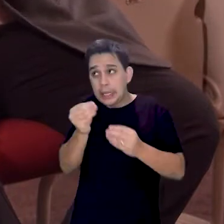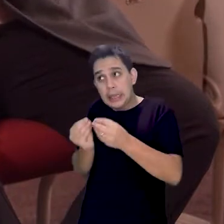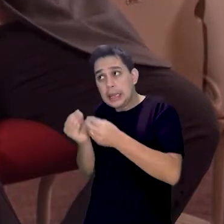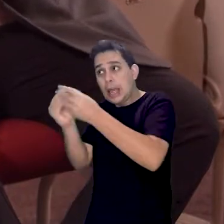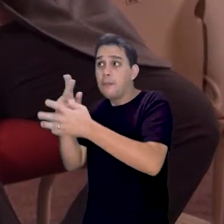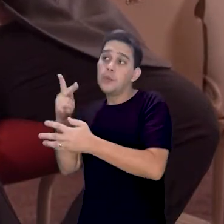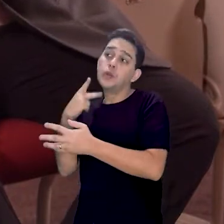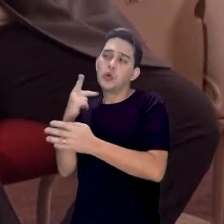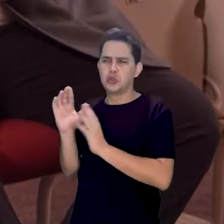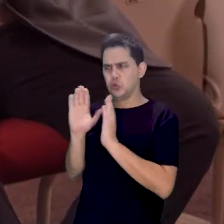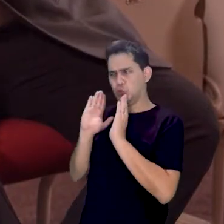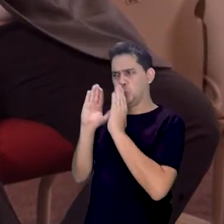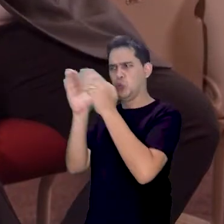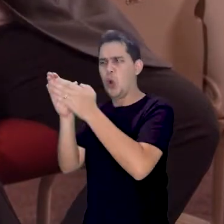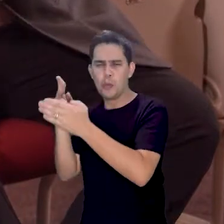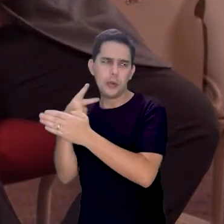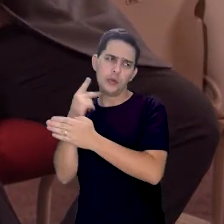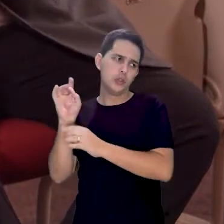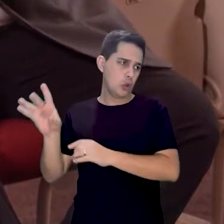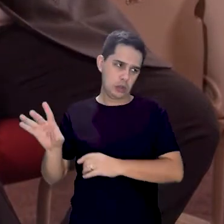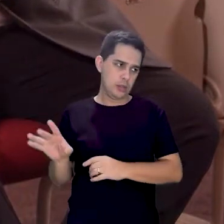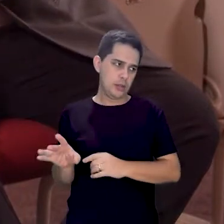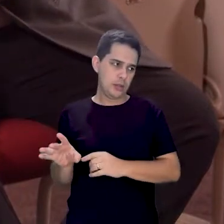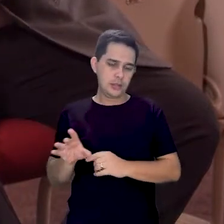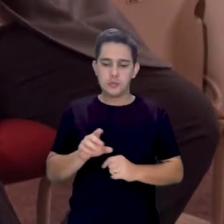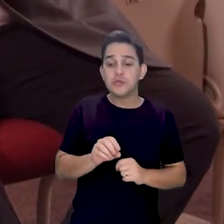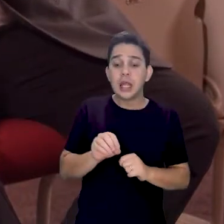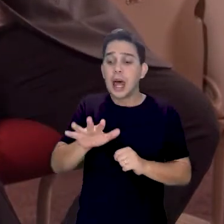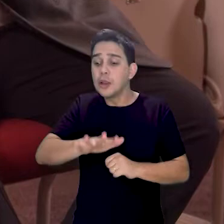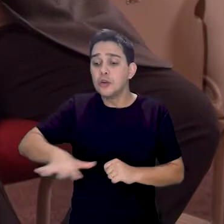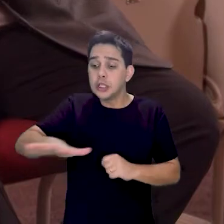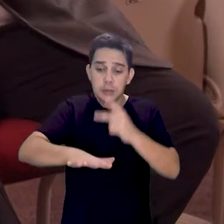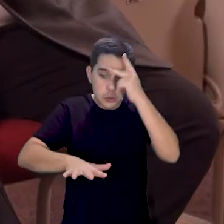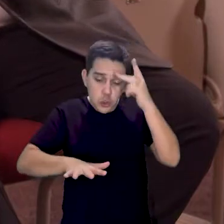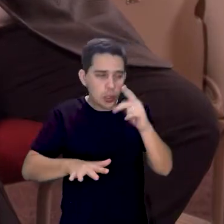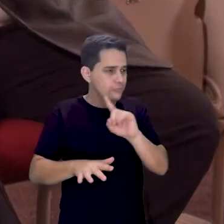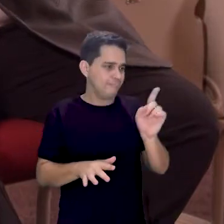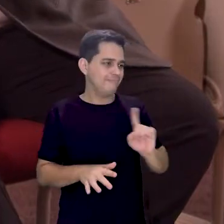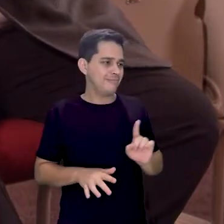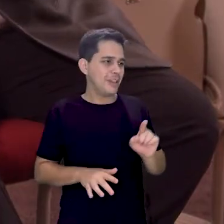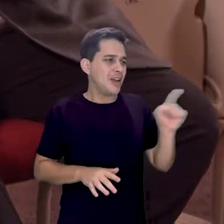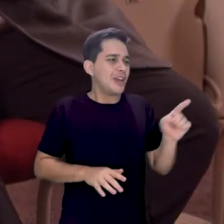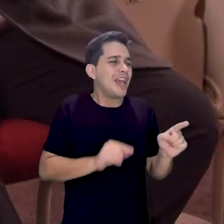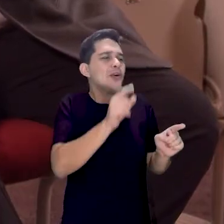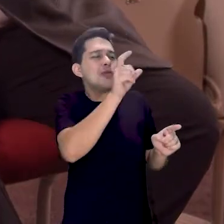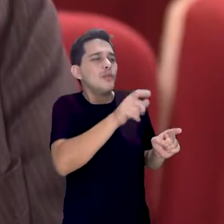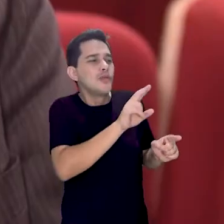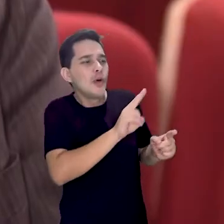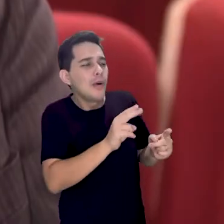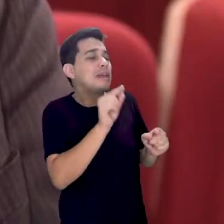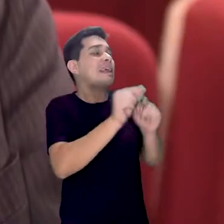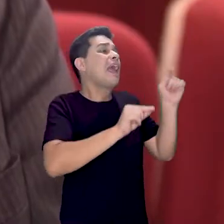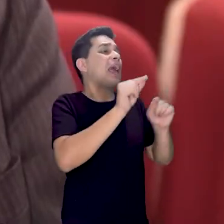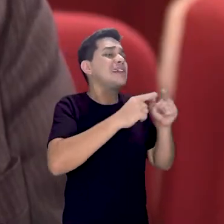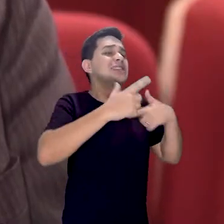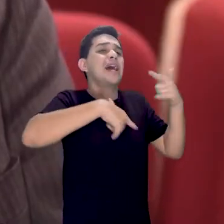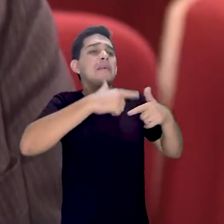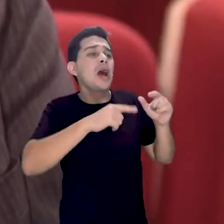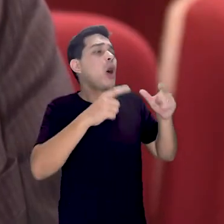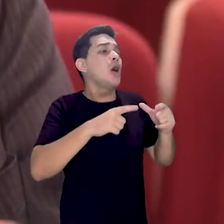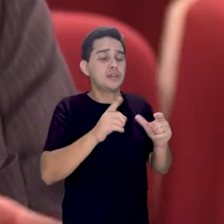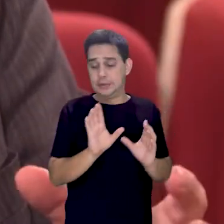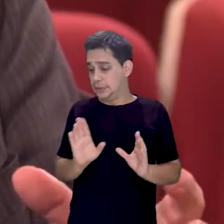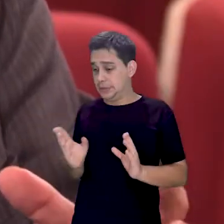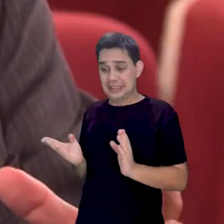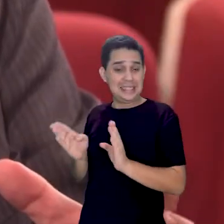seja, o seu endereço, seu nome, sua qualificação, quem é você, ela fica trancada dentro da ouvidoria,